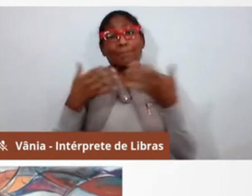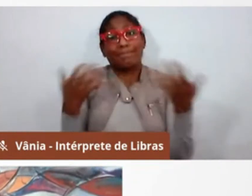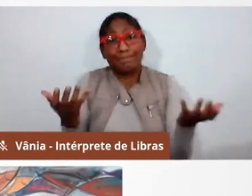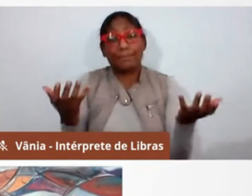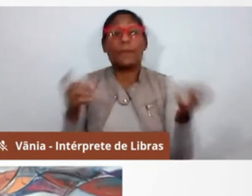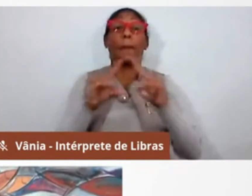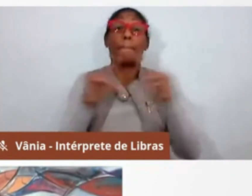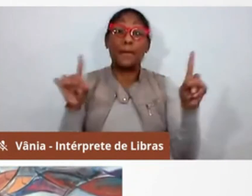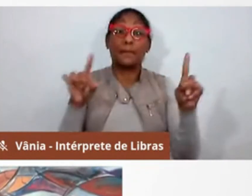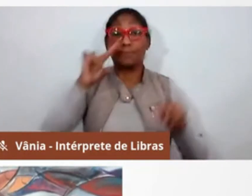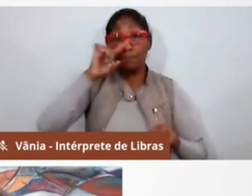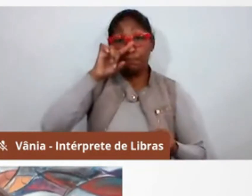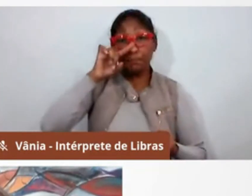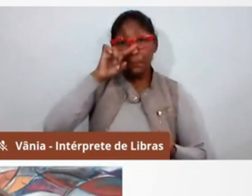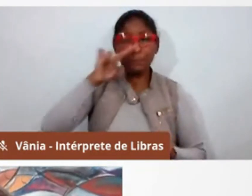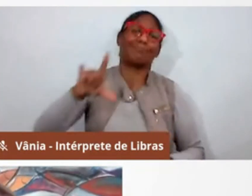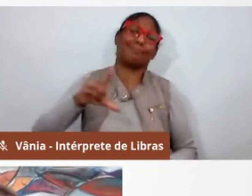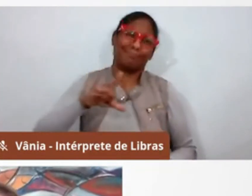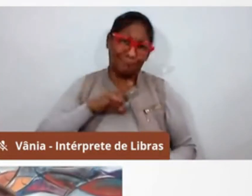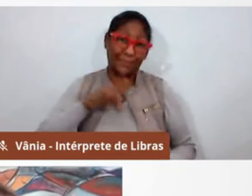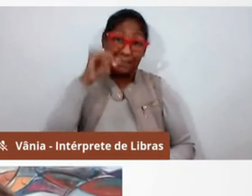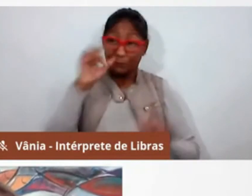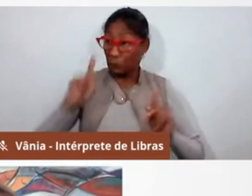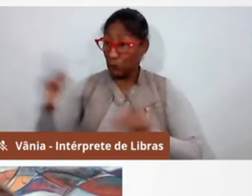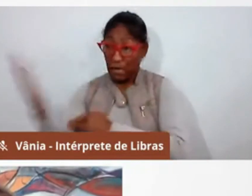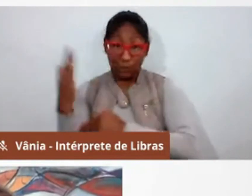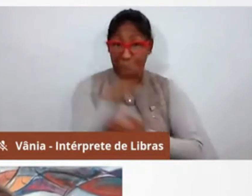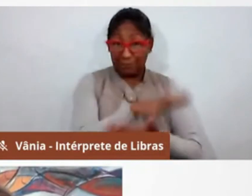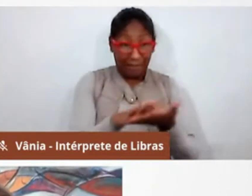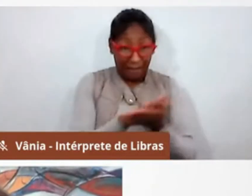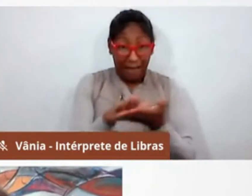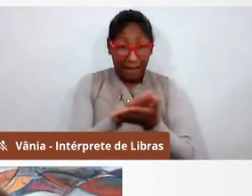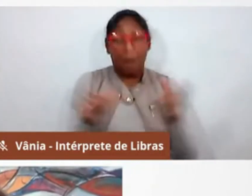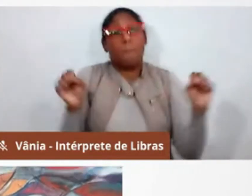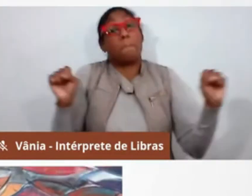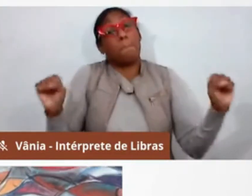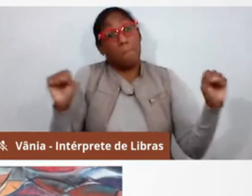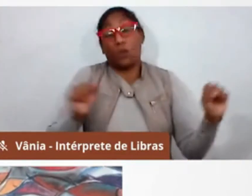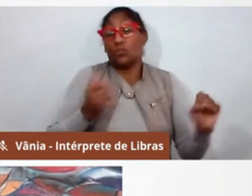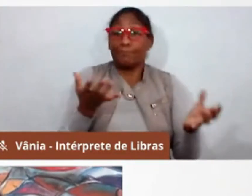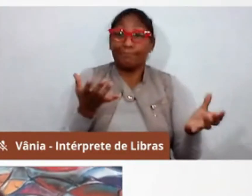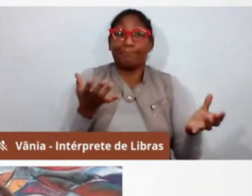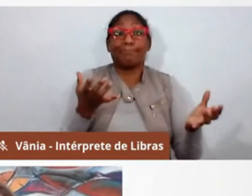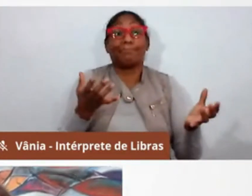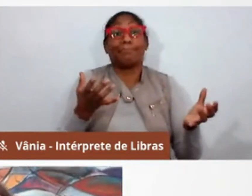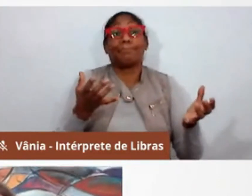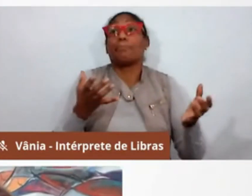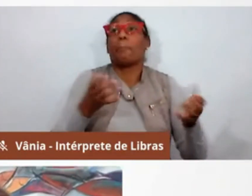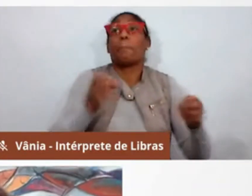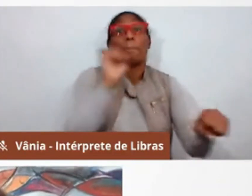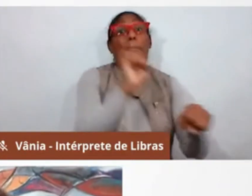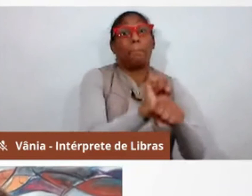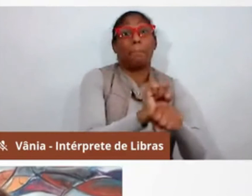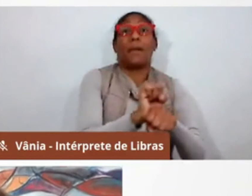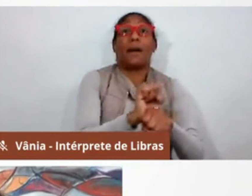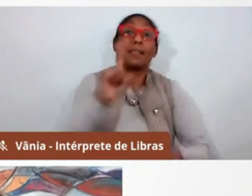não haja riscos, né? Se não houver colaboração das pessoas, a gente fatalmente terá que conduzir para maior restrição de